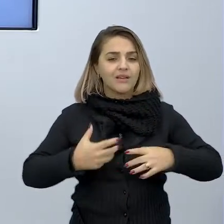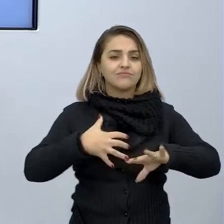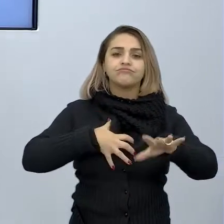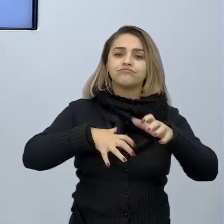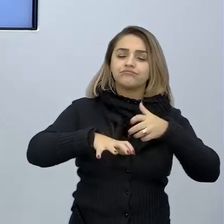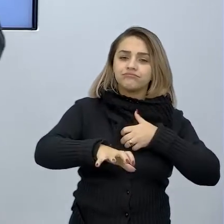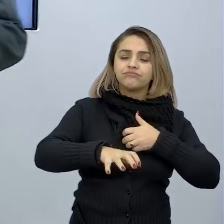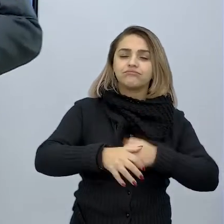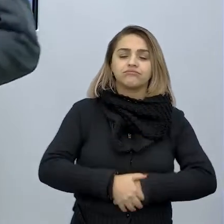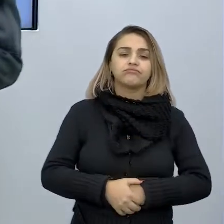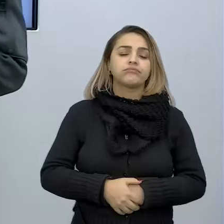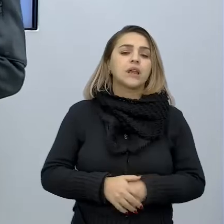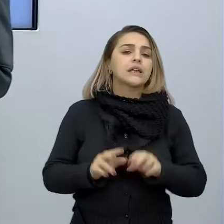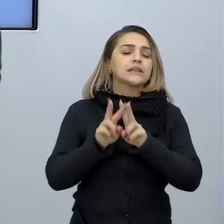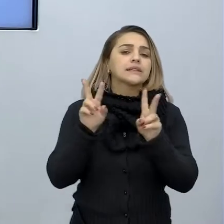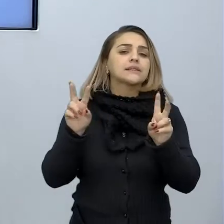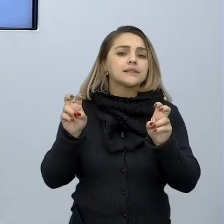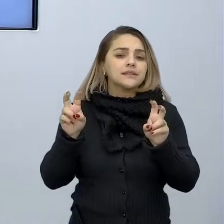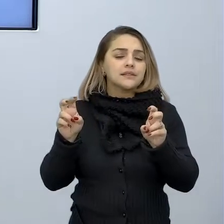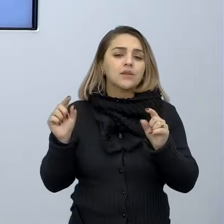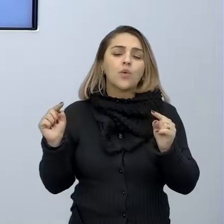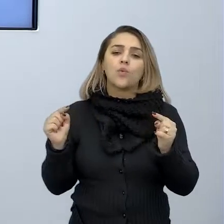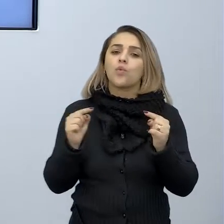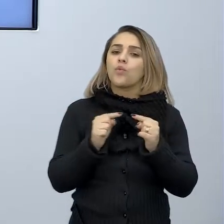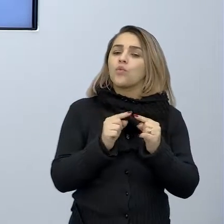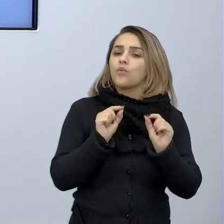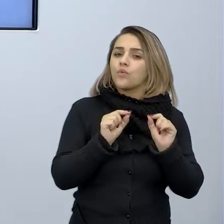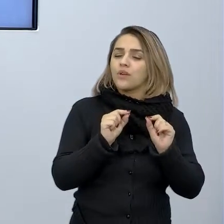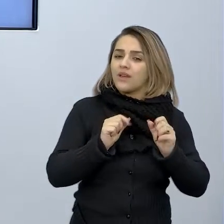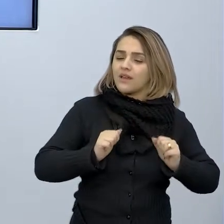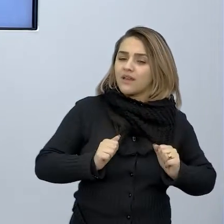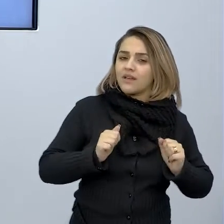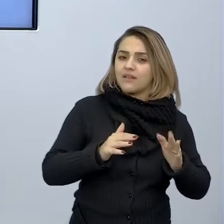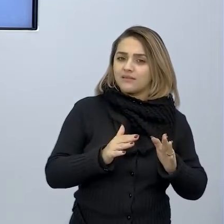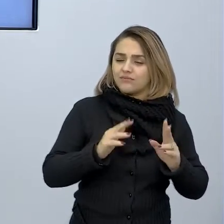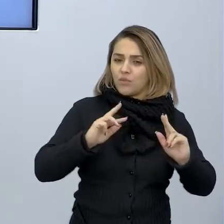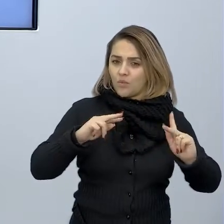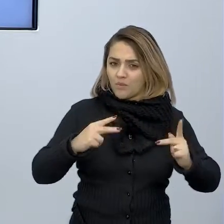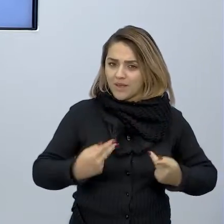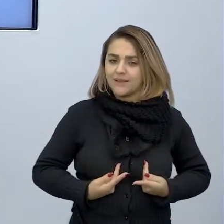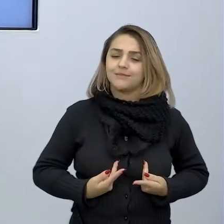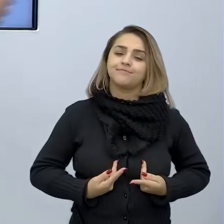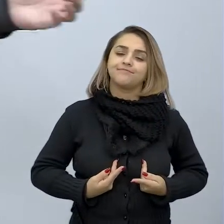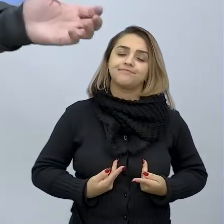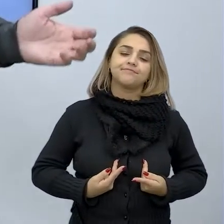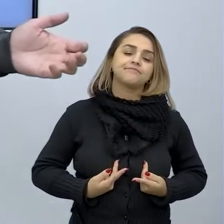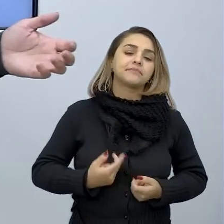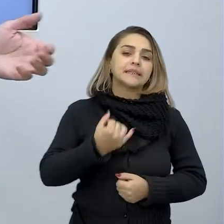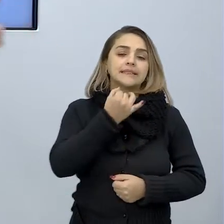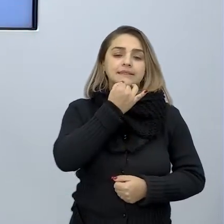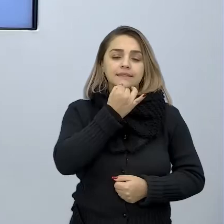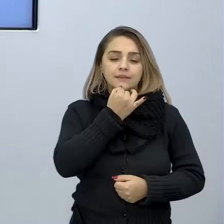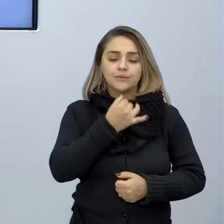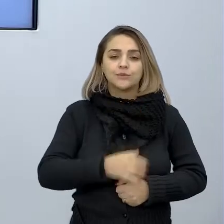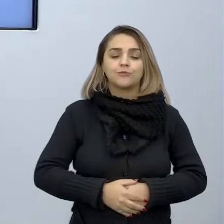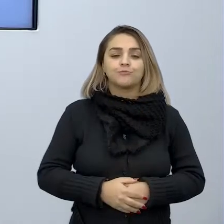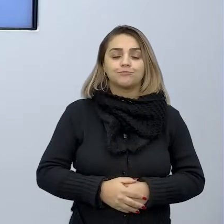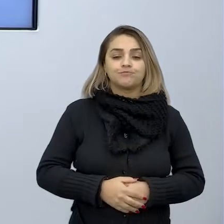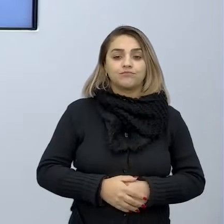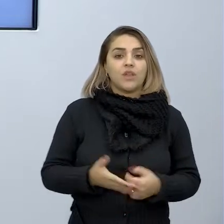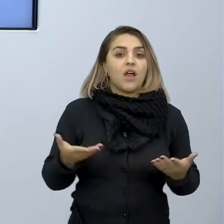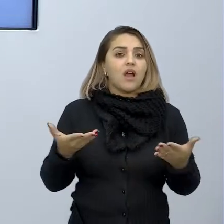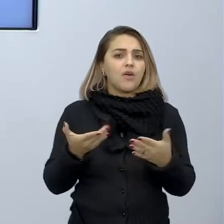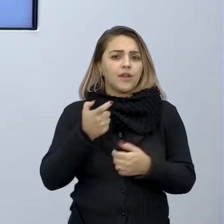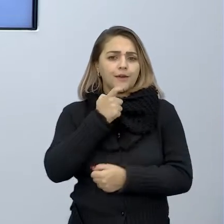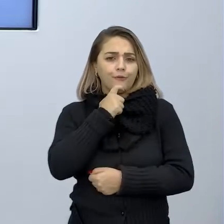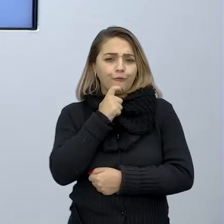uma questão ligada a uma ação humanitária? Por exemplo, nós estamos no inverno